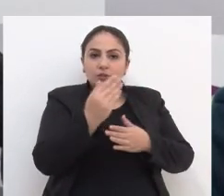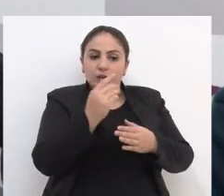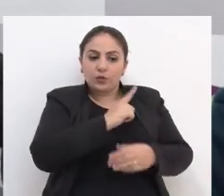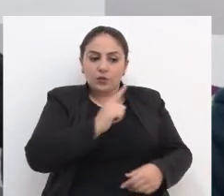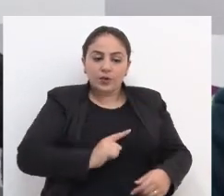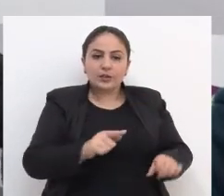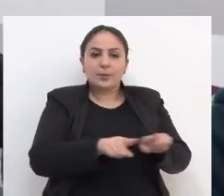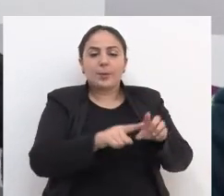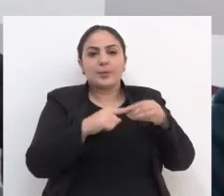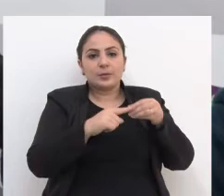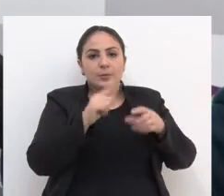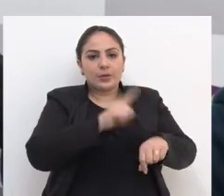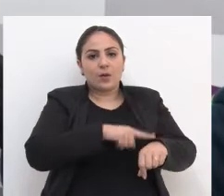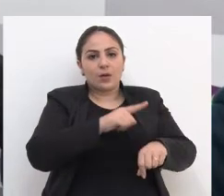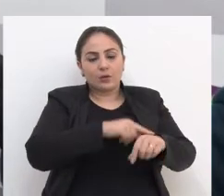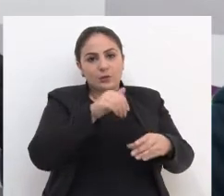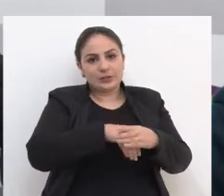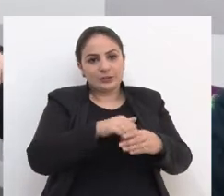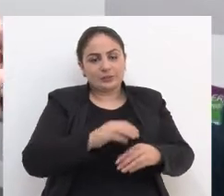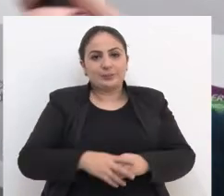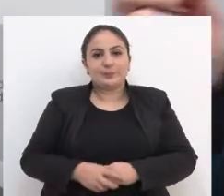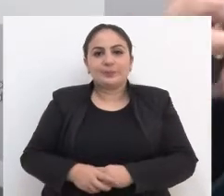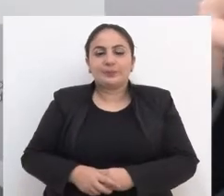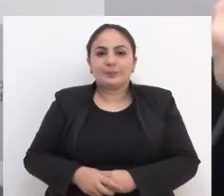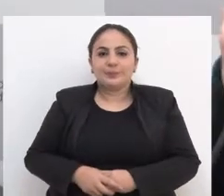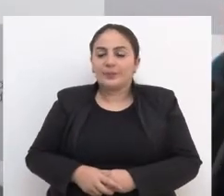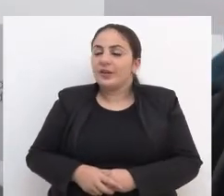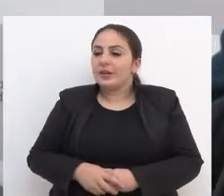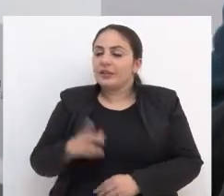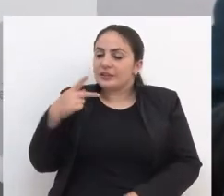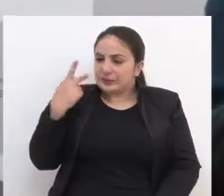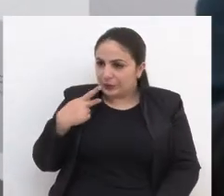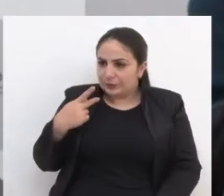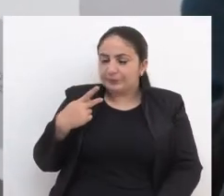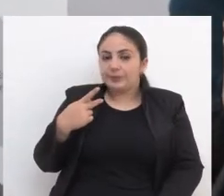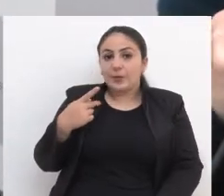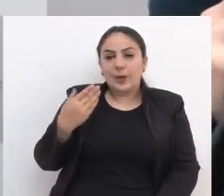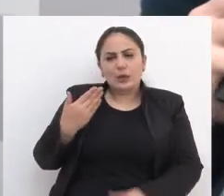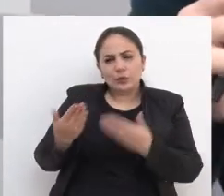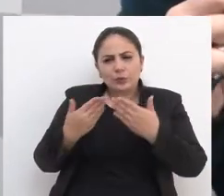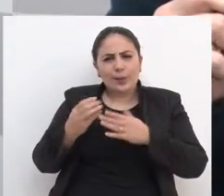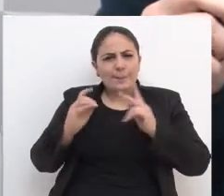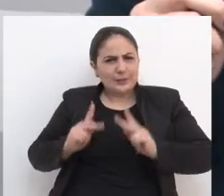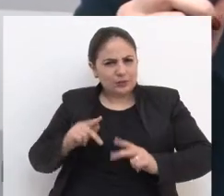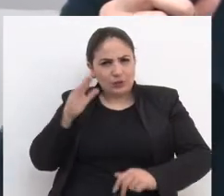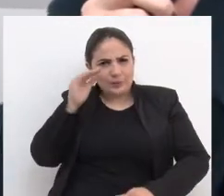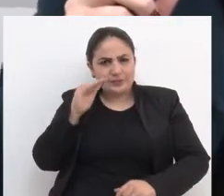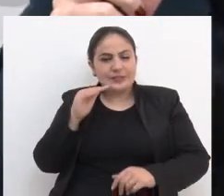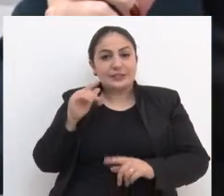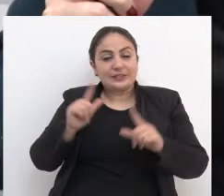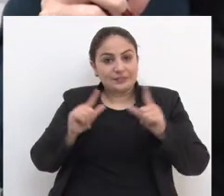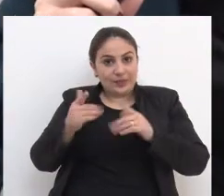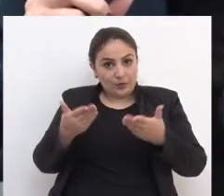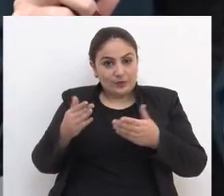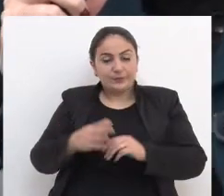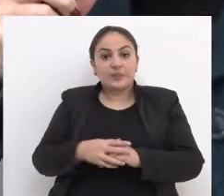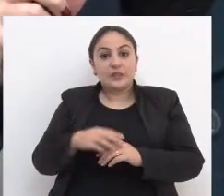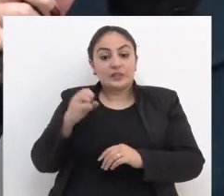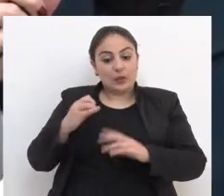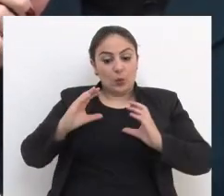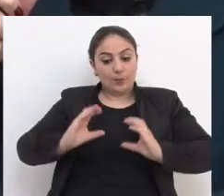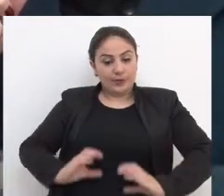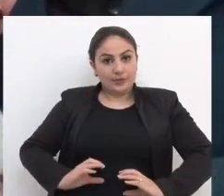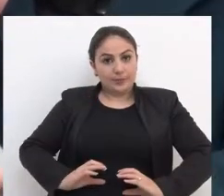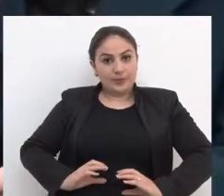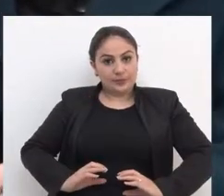principalmente no momento das votações de projetos. Ronaldo, uma dúvida, então, de quem está nos assistindo em casa é se a sua postura,